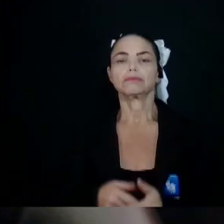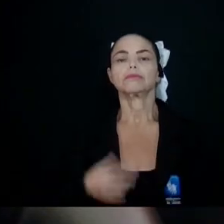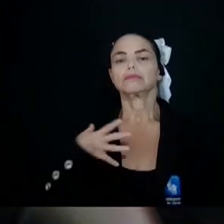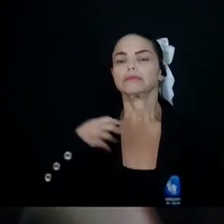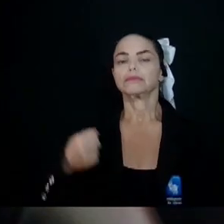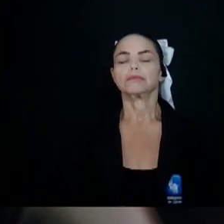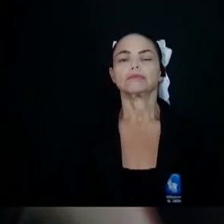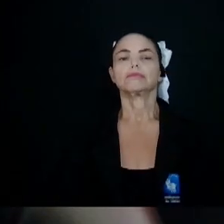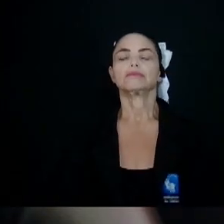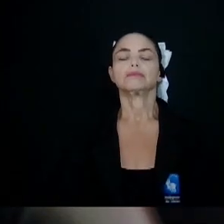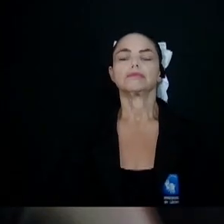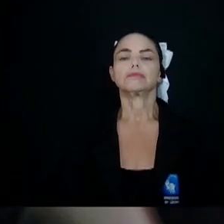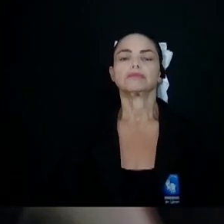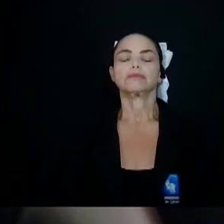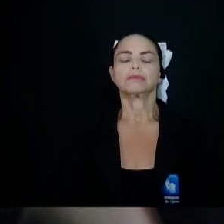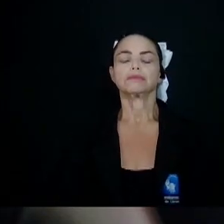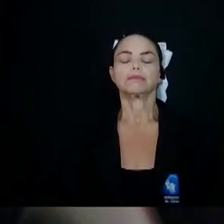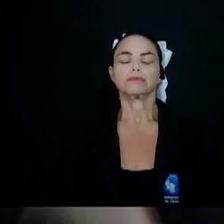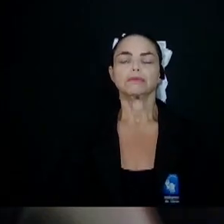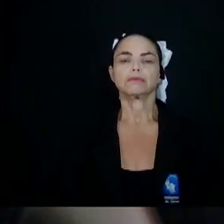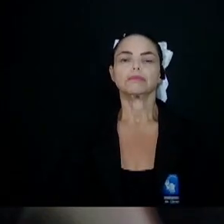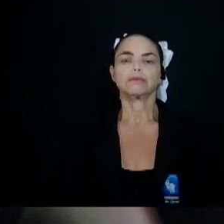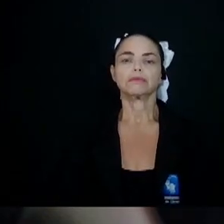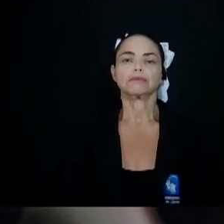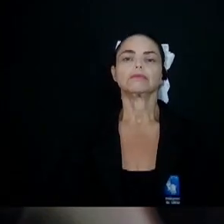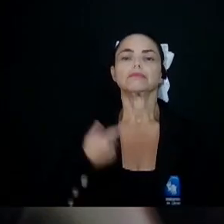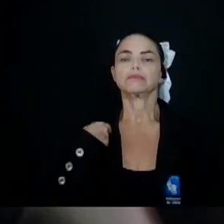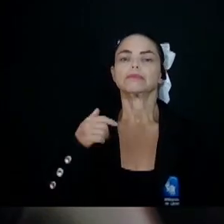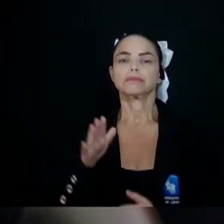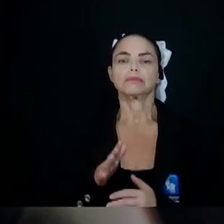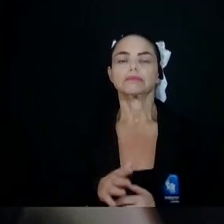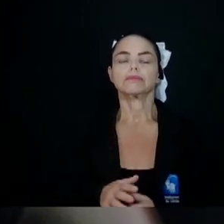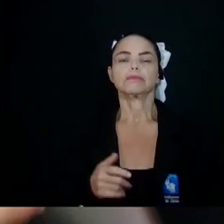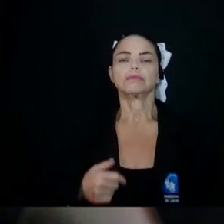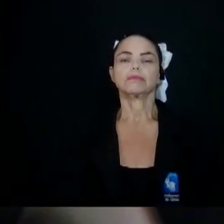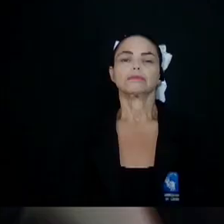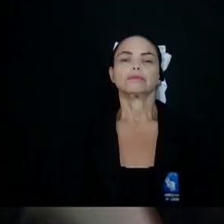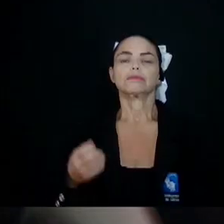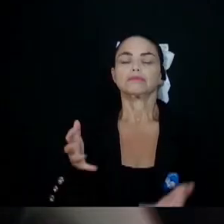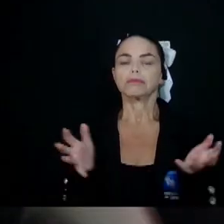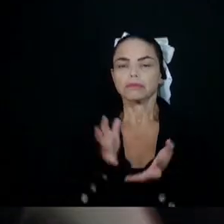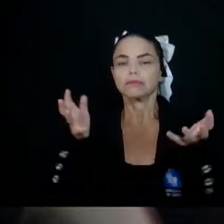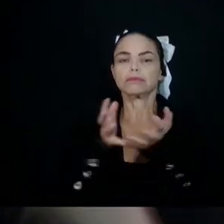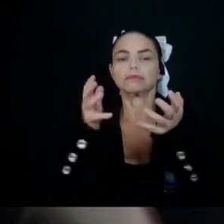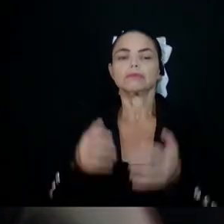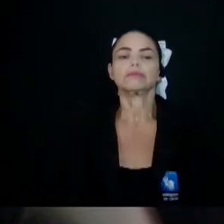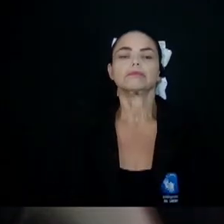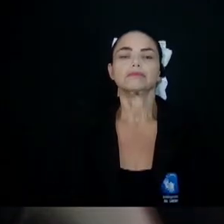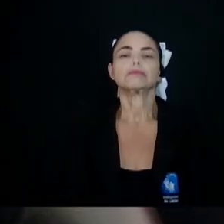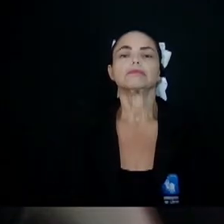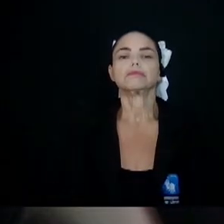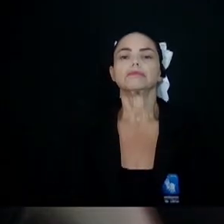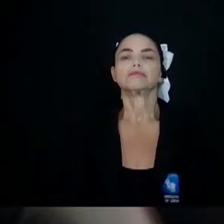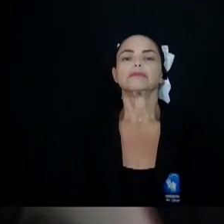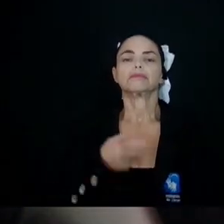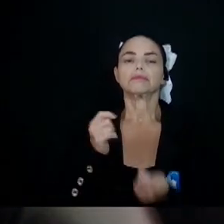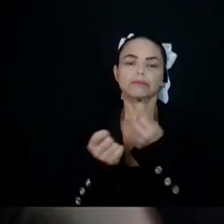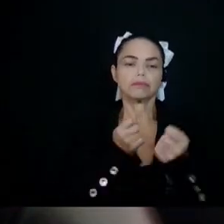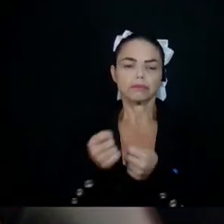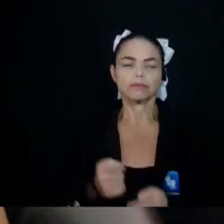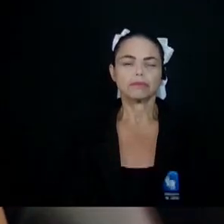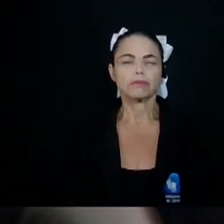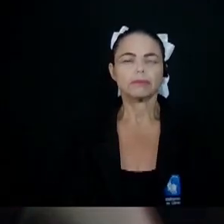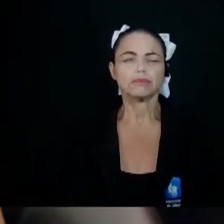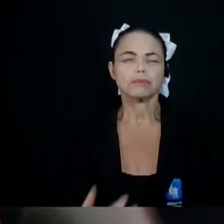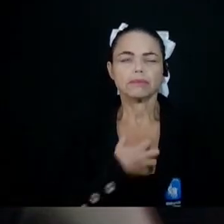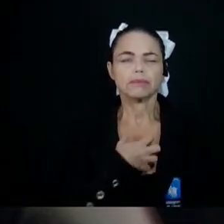né, são as crianças mais superestimuladas e as menos reguladas emocionalmente.